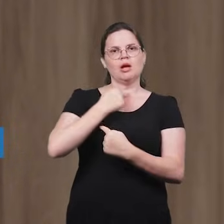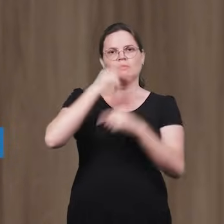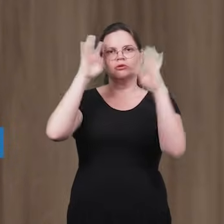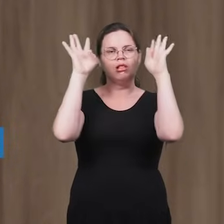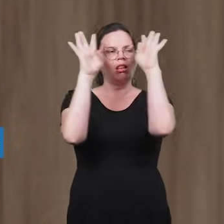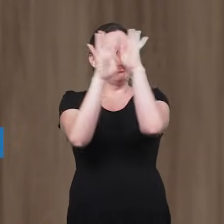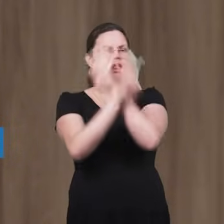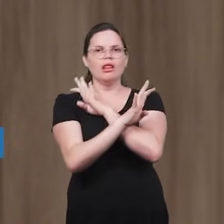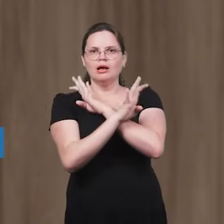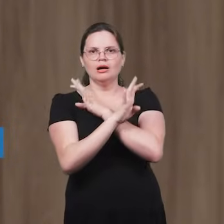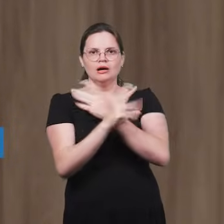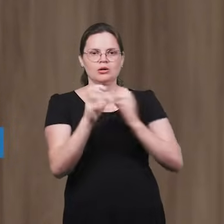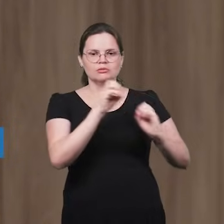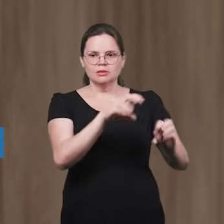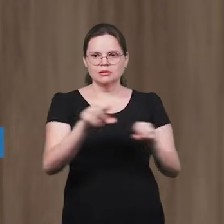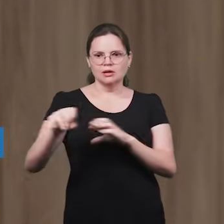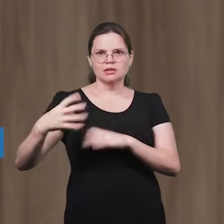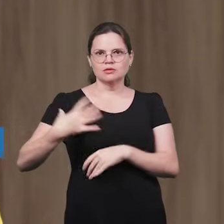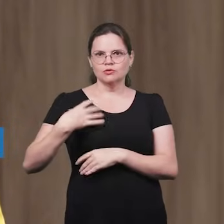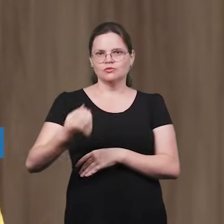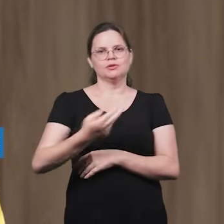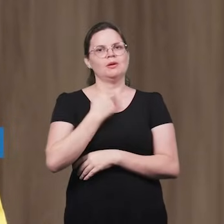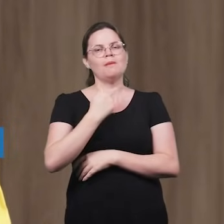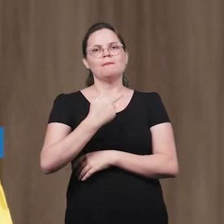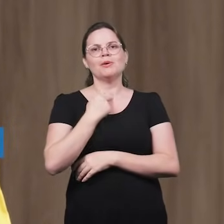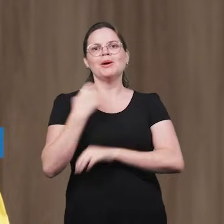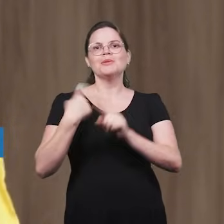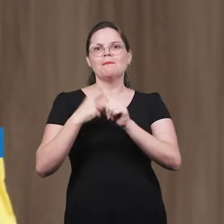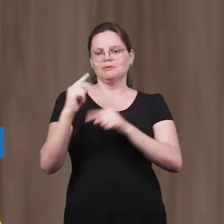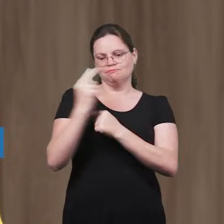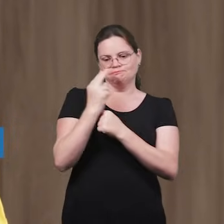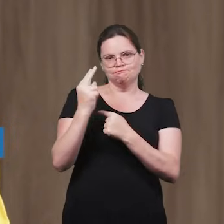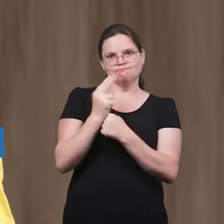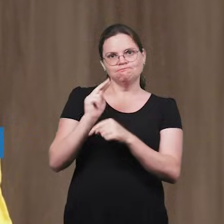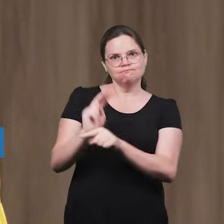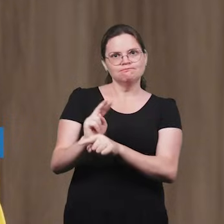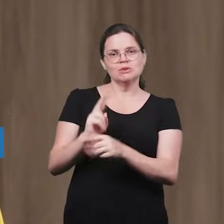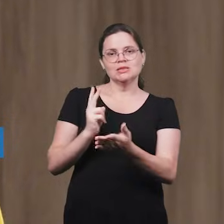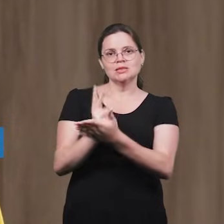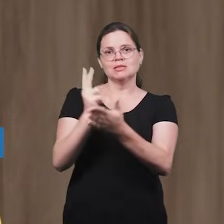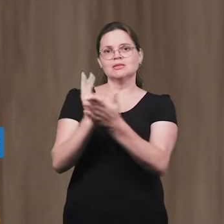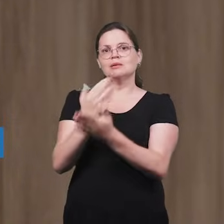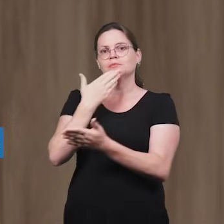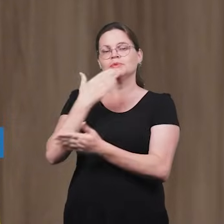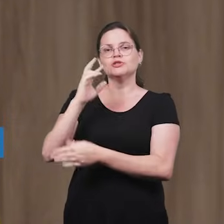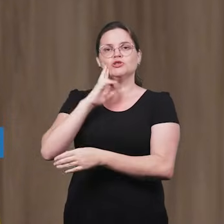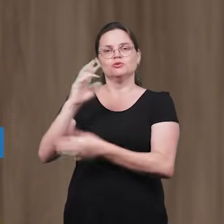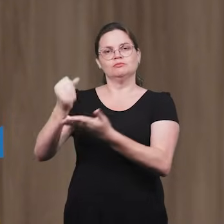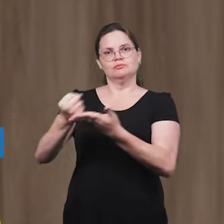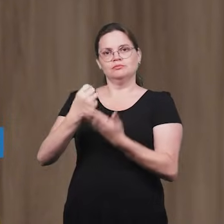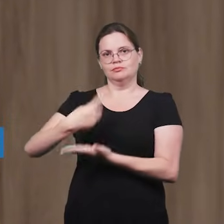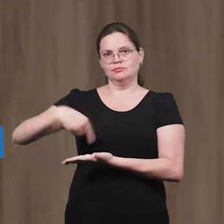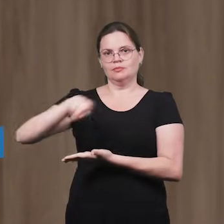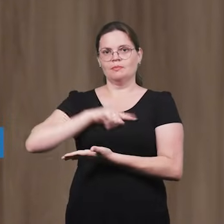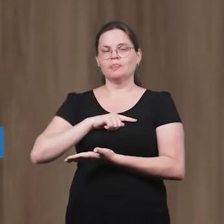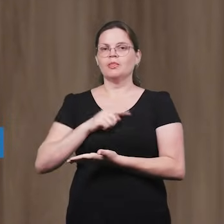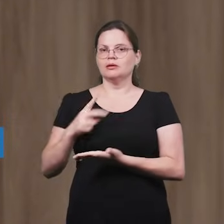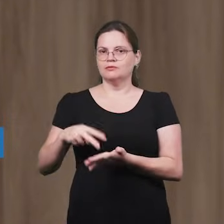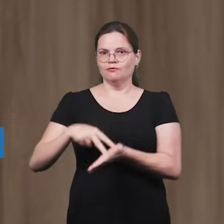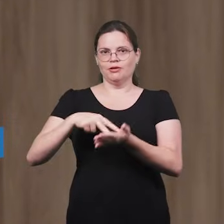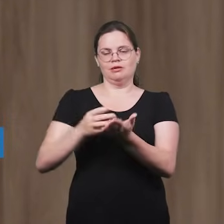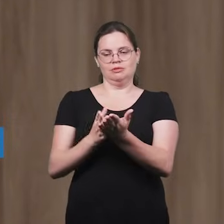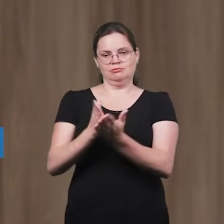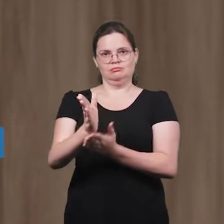educação dos nossos filhos, porque nós somos chamados a buscar refúgio no Senhor e a permanecer firmes na fé. Assim como